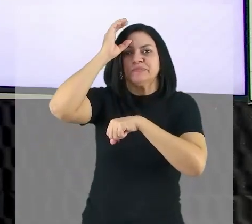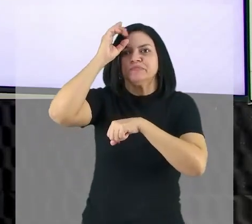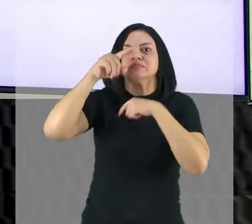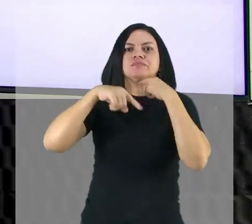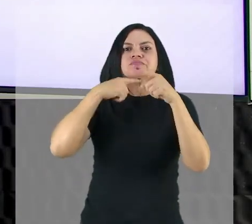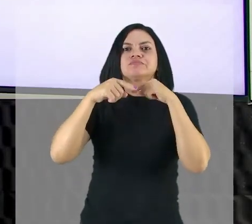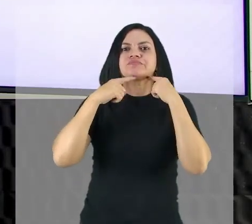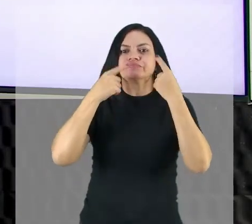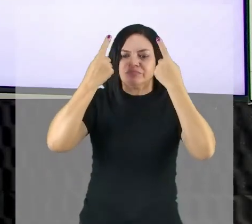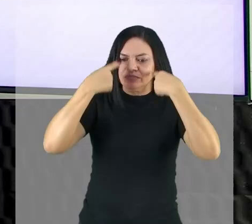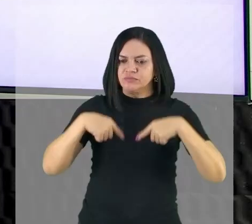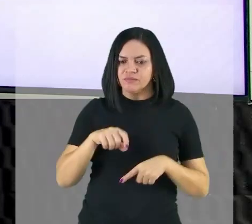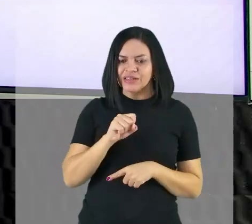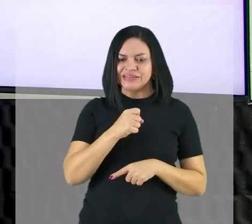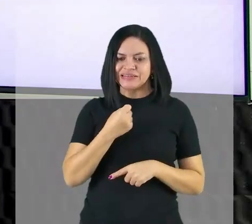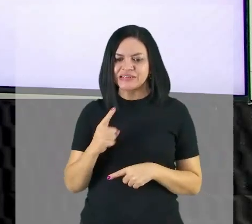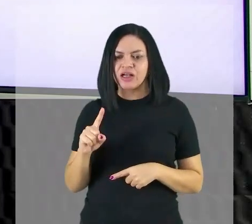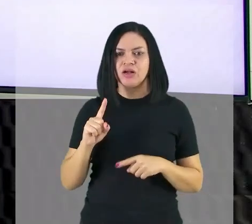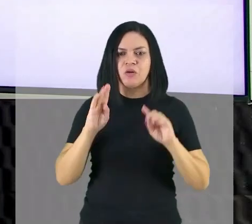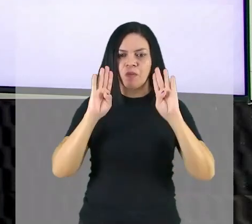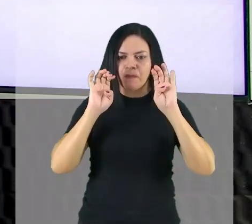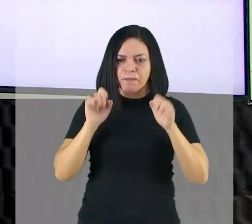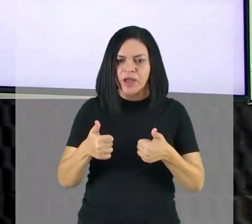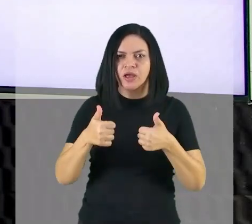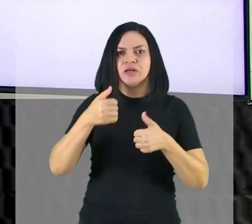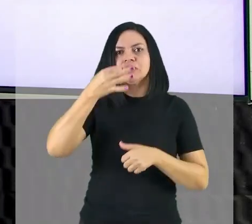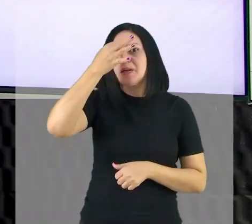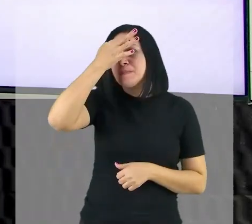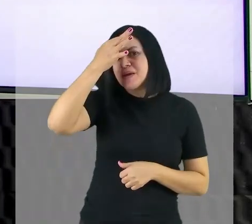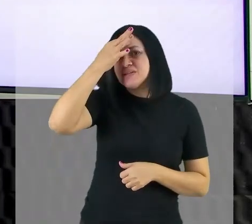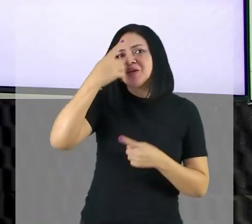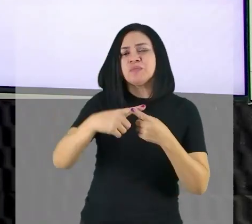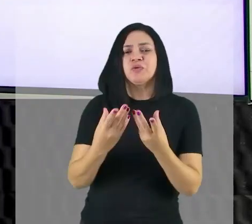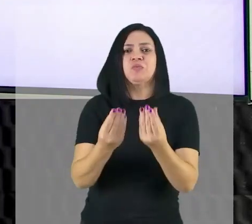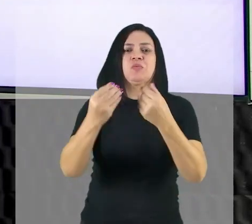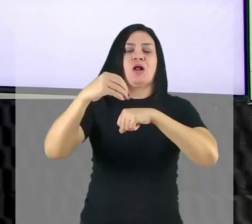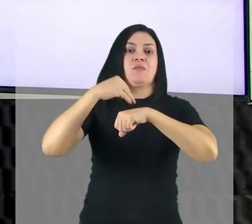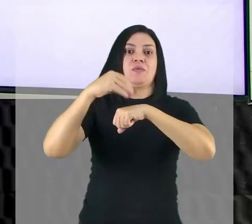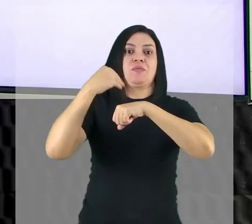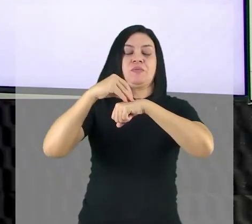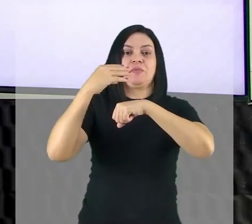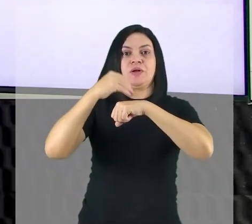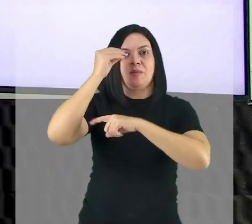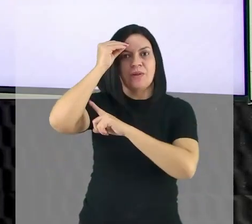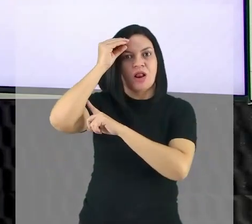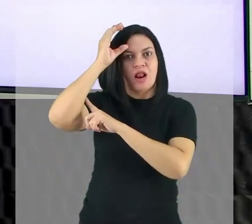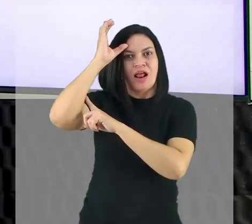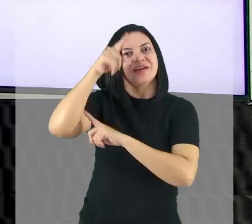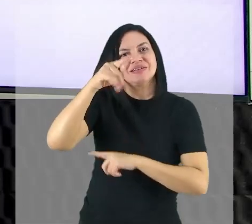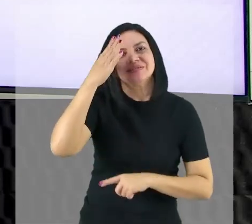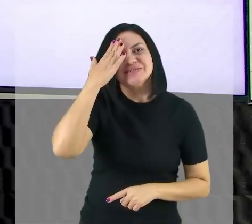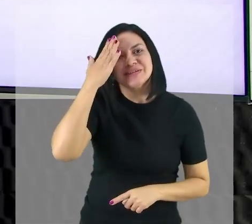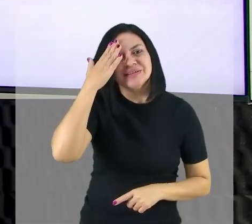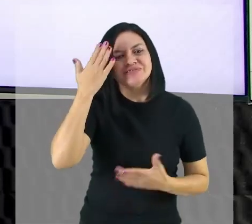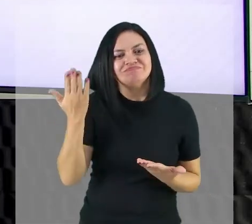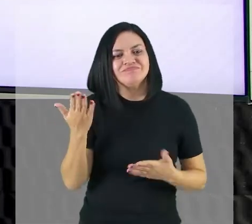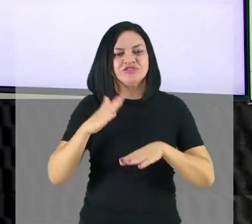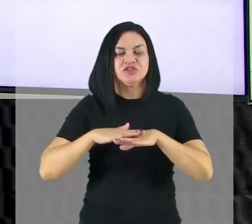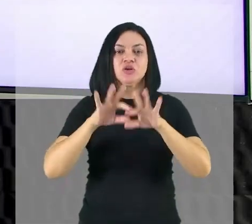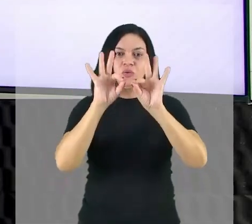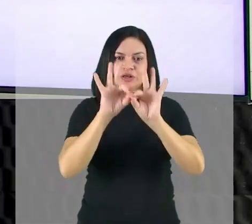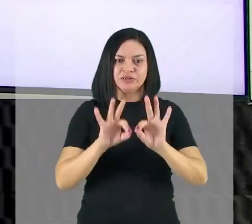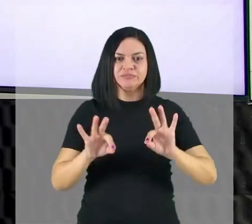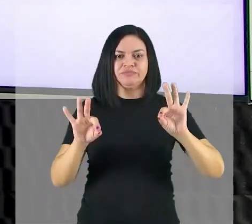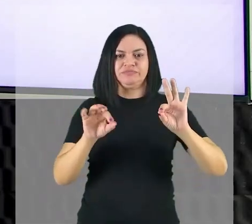ficar são, quer dizer, bem mentalmente, porque é muita informação recebida. entende? Então, a